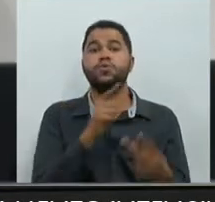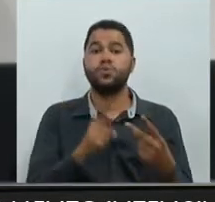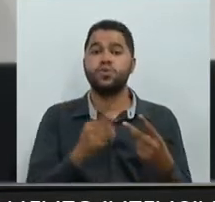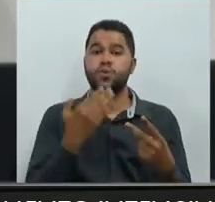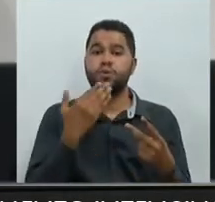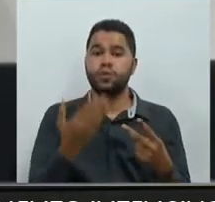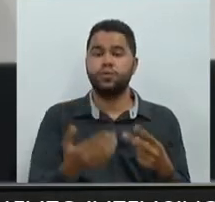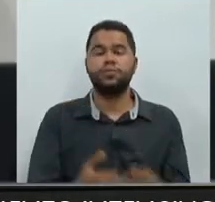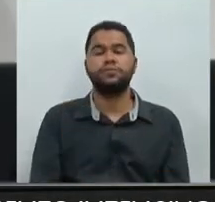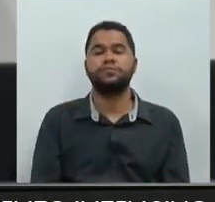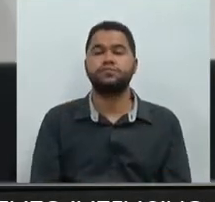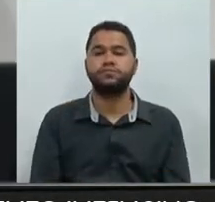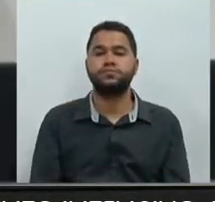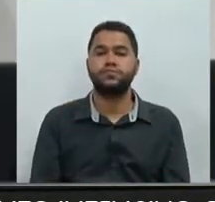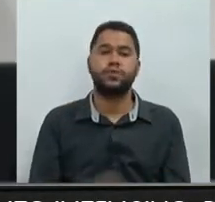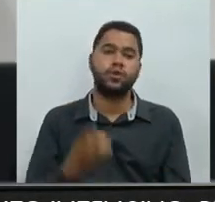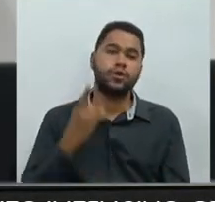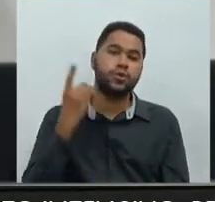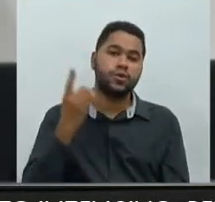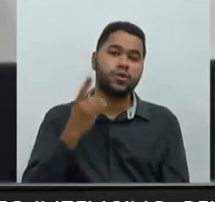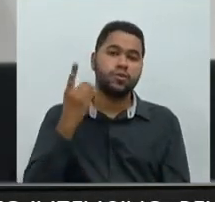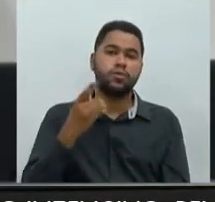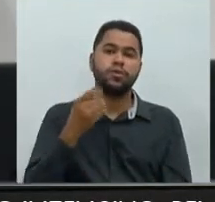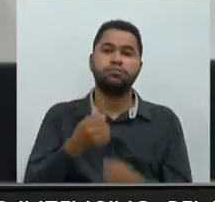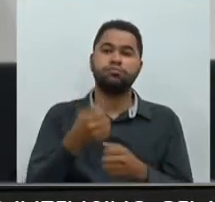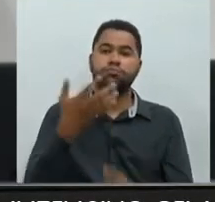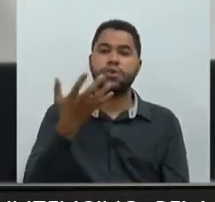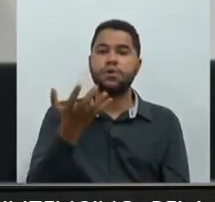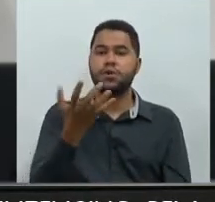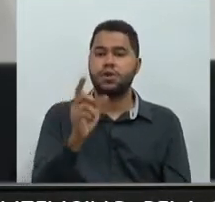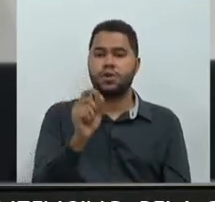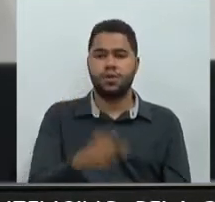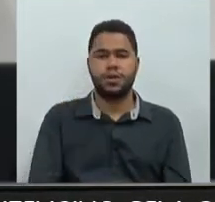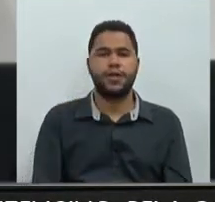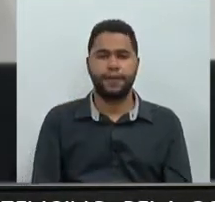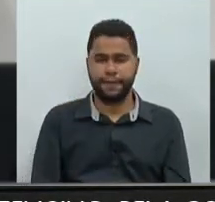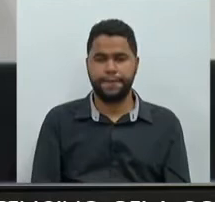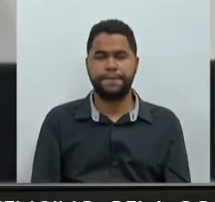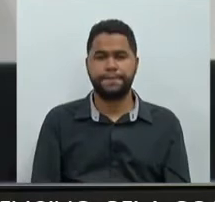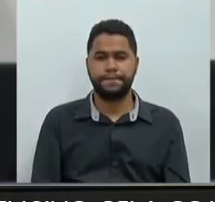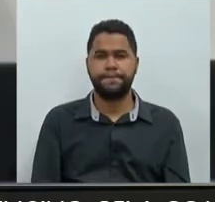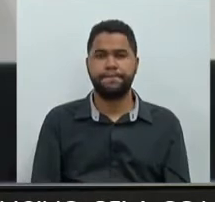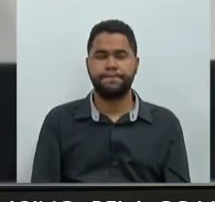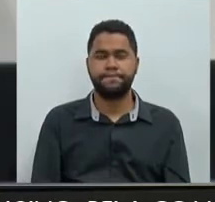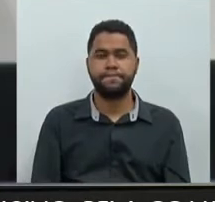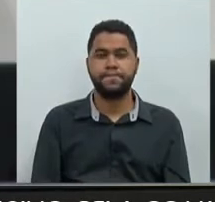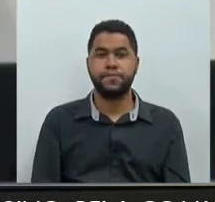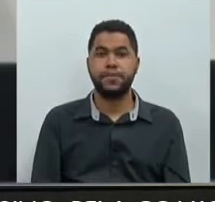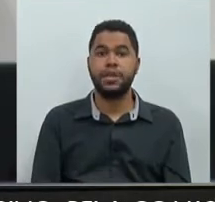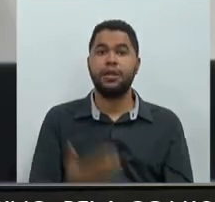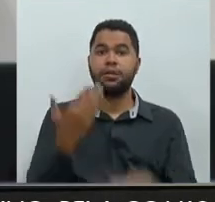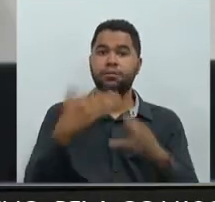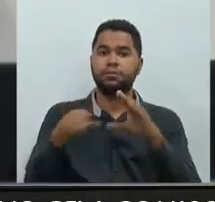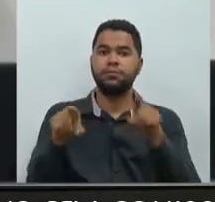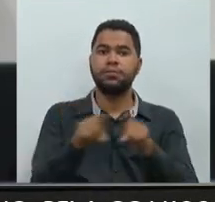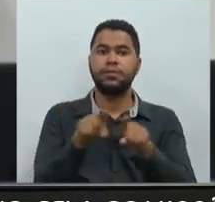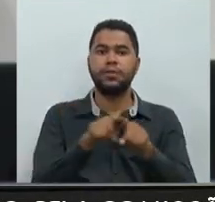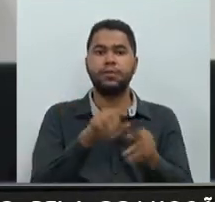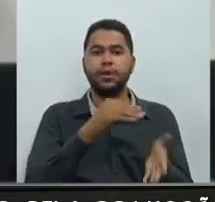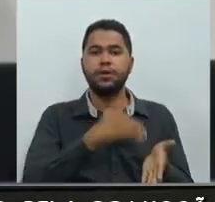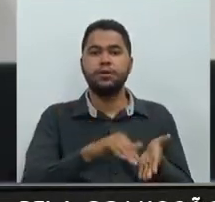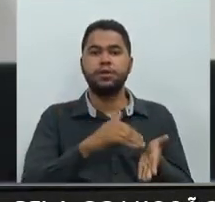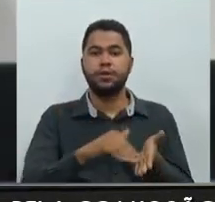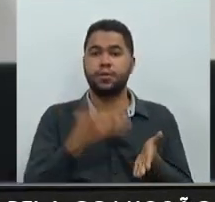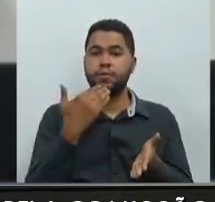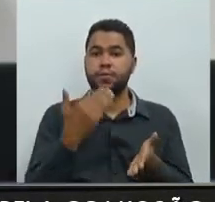requerimento, os deputados que subscrevem requerem que seja encaminhado também à secretaria